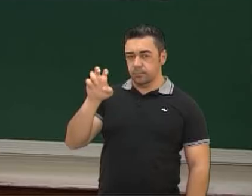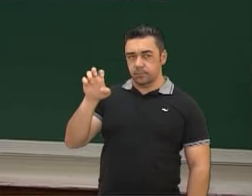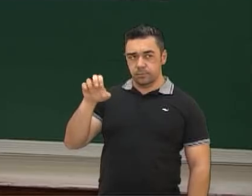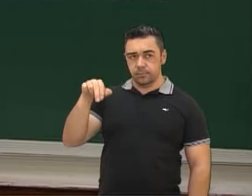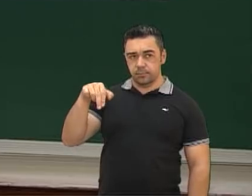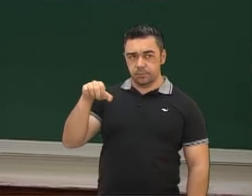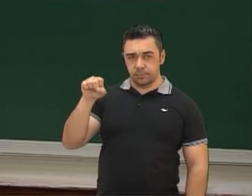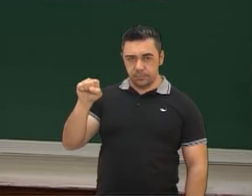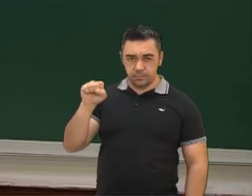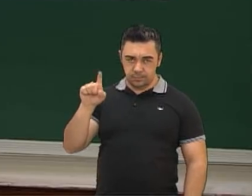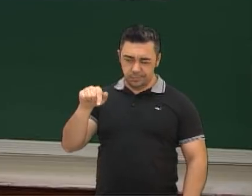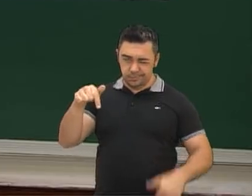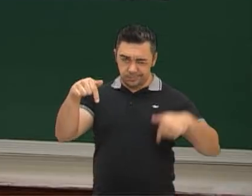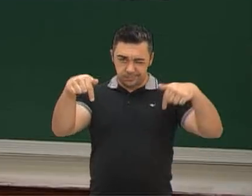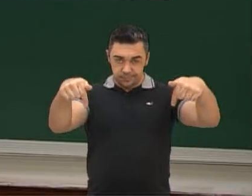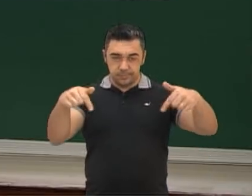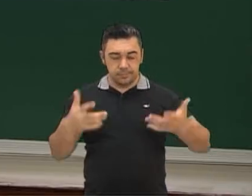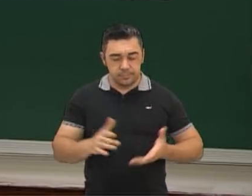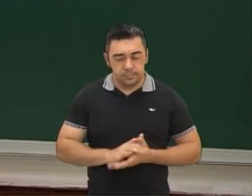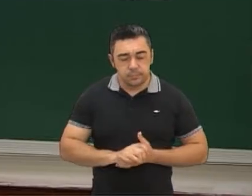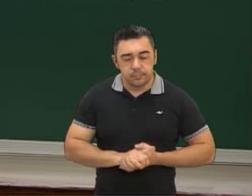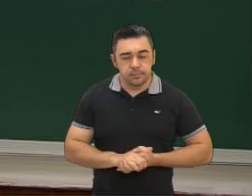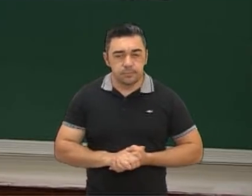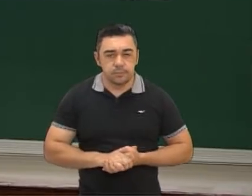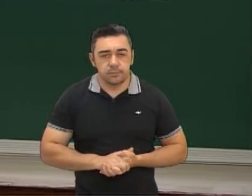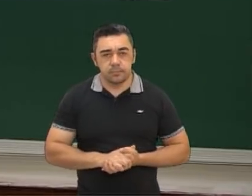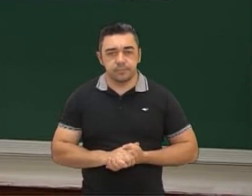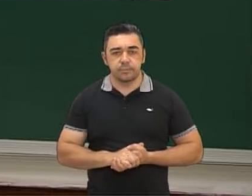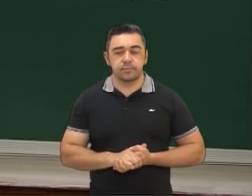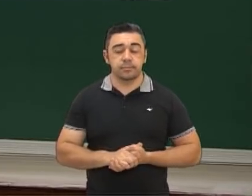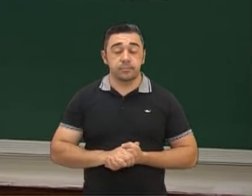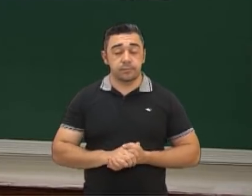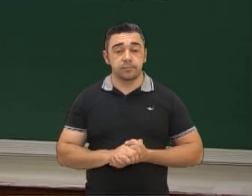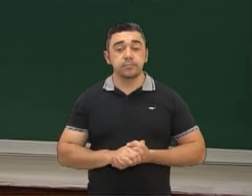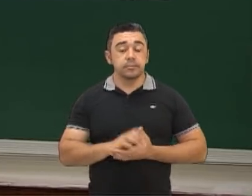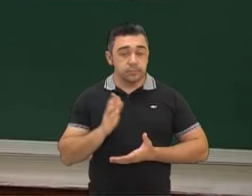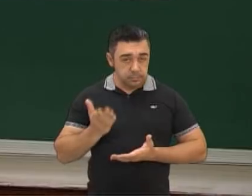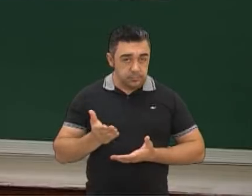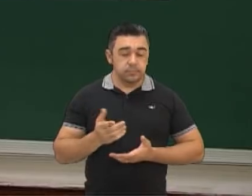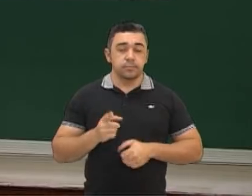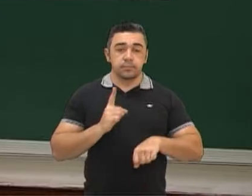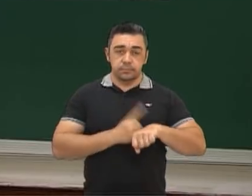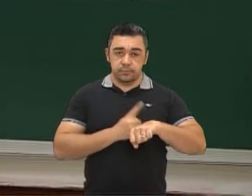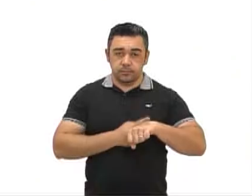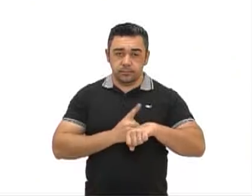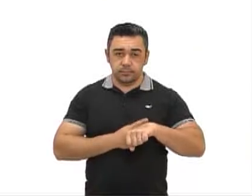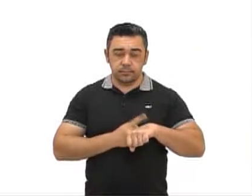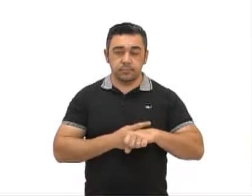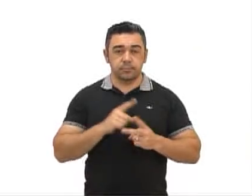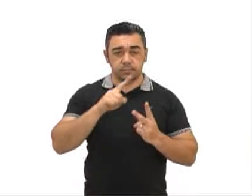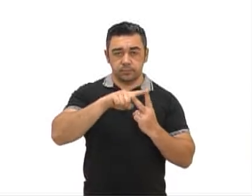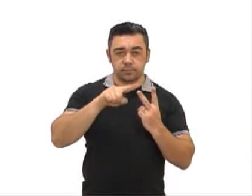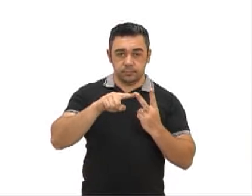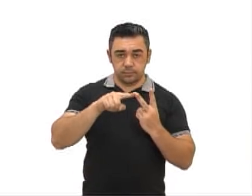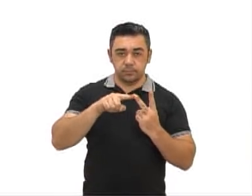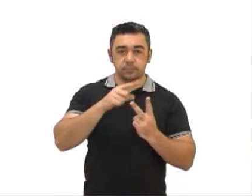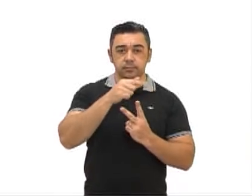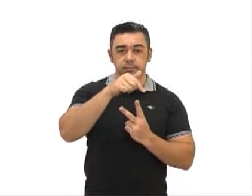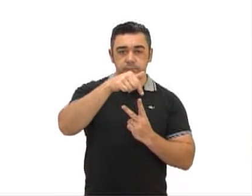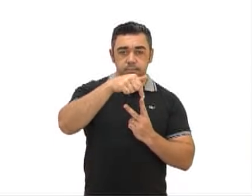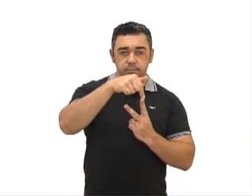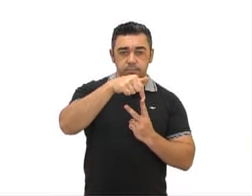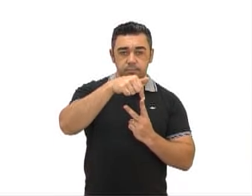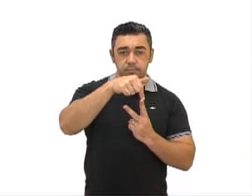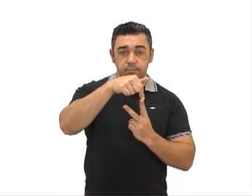15 jogadores, aqui nós temos 7 jogadores. Cada partida é dividida em 2 tempos de